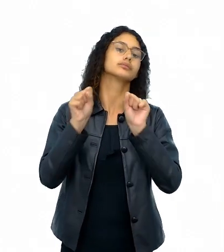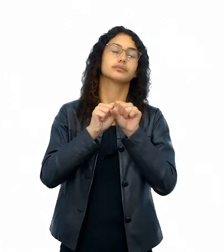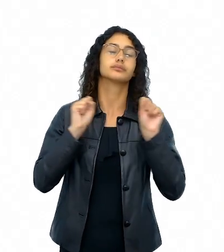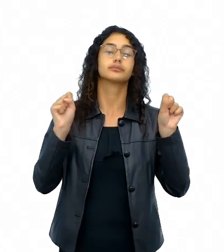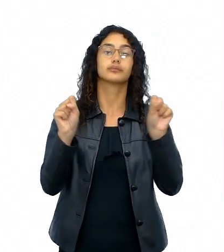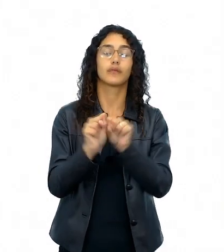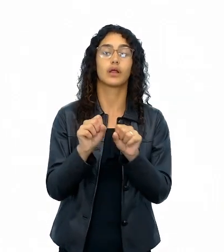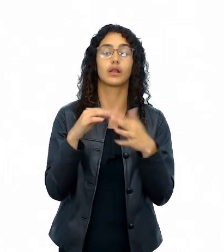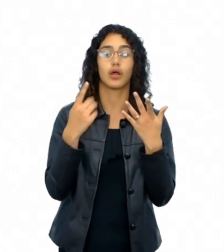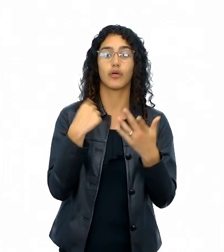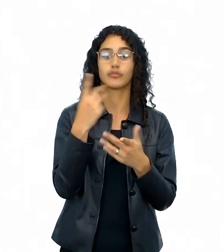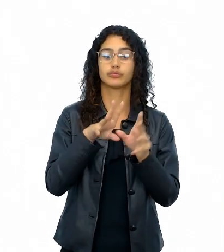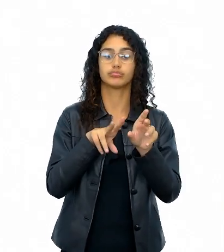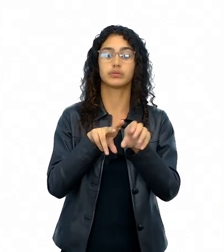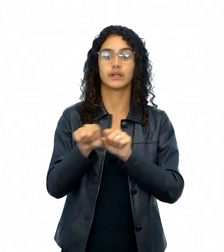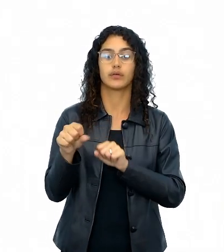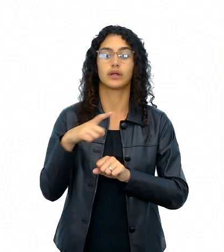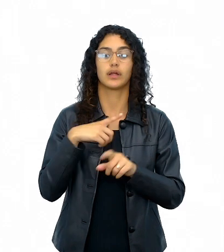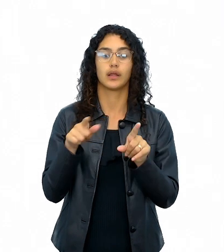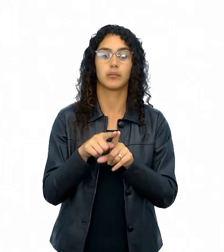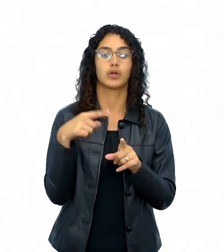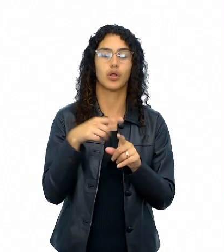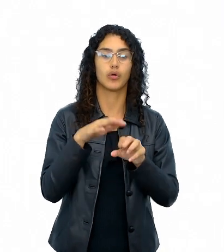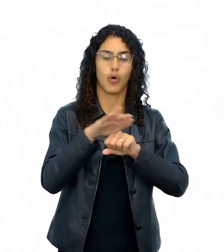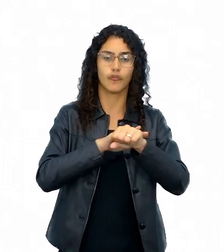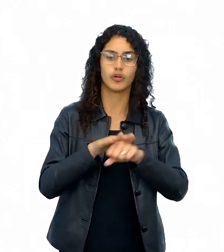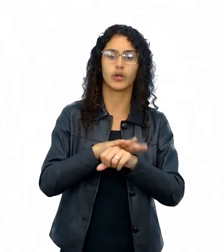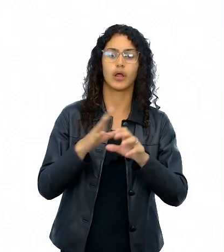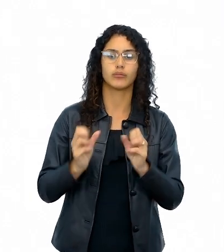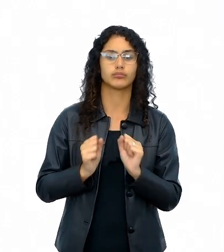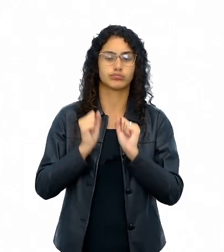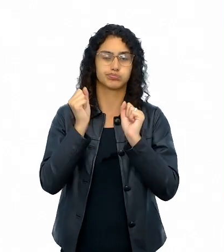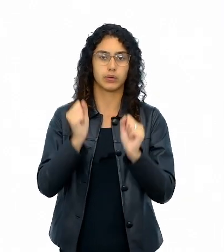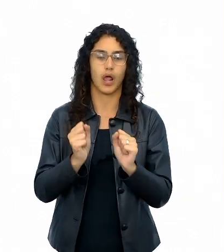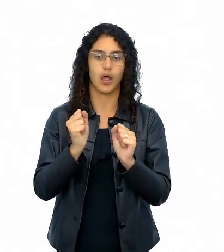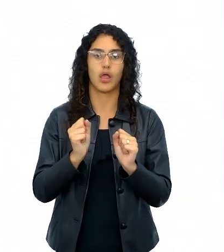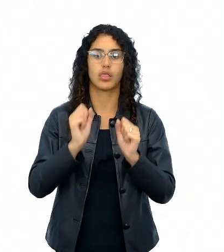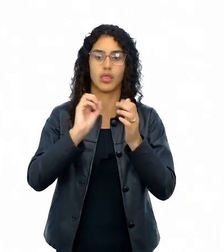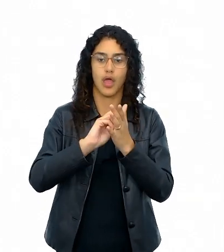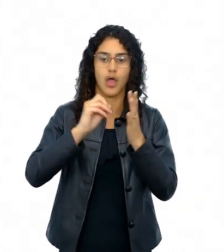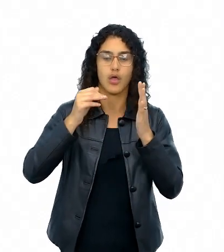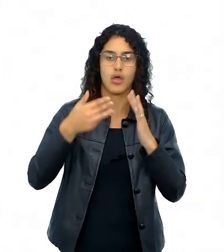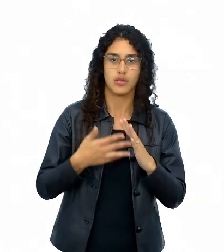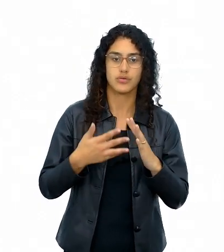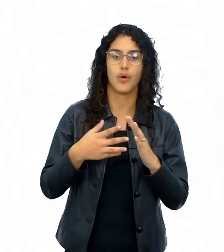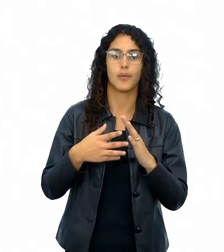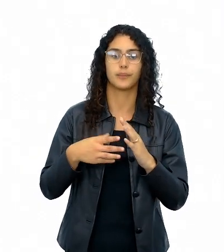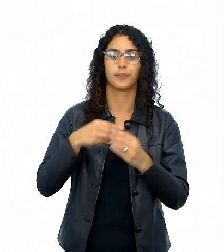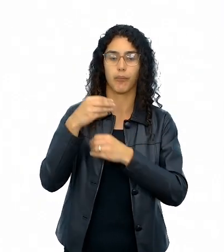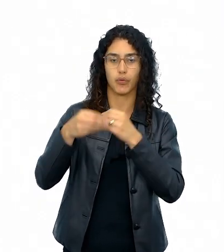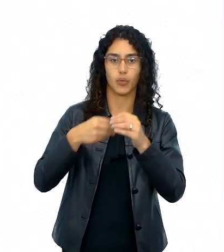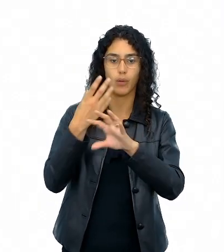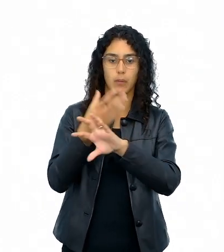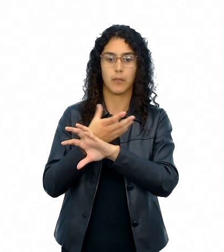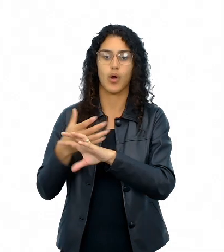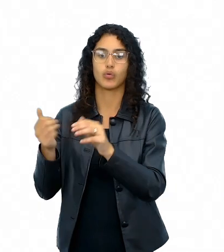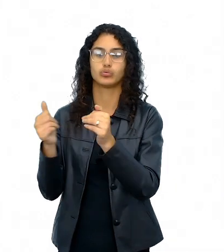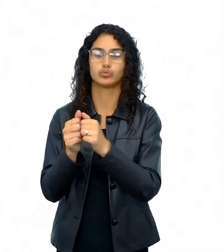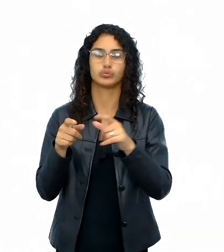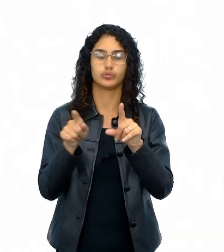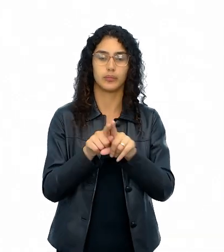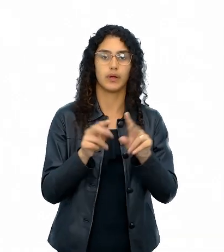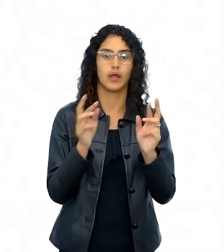Sistematizando, então, a nossa formação, né, a gente, então, conversou sobre as potencialidades dessas ações interdisciplinares, juntamente,